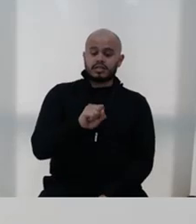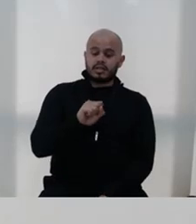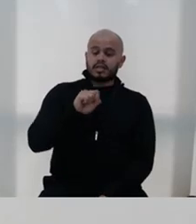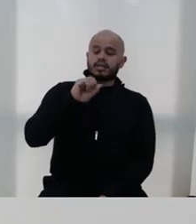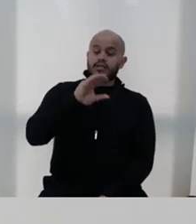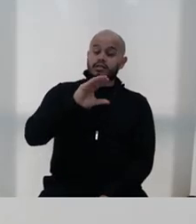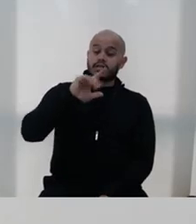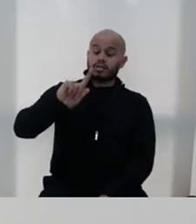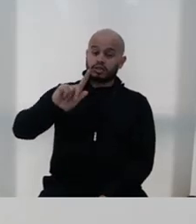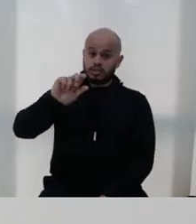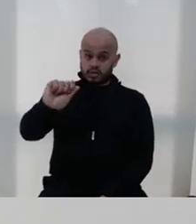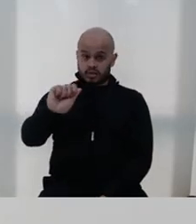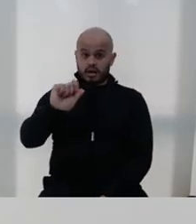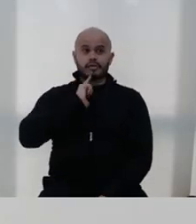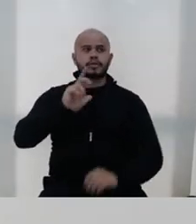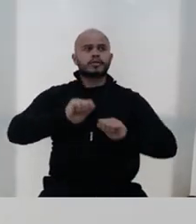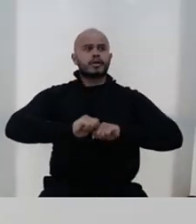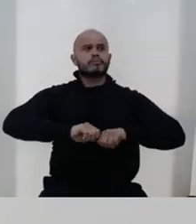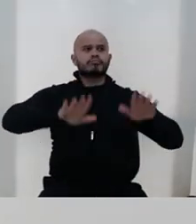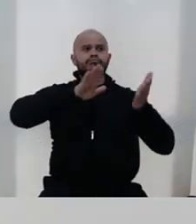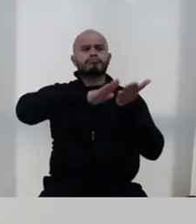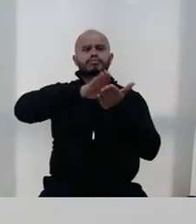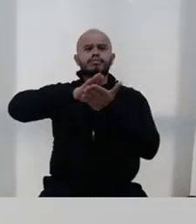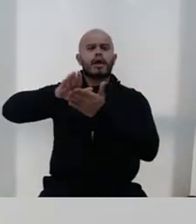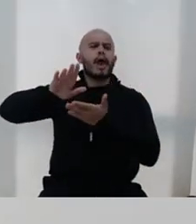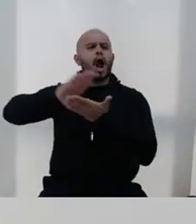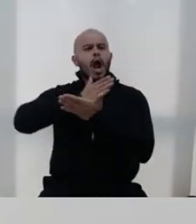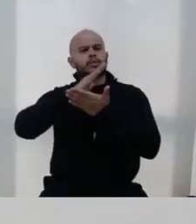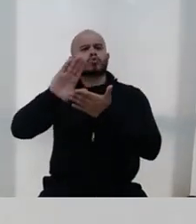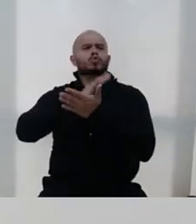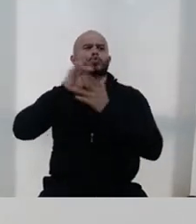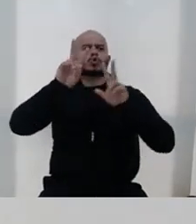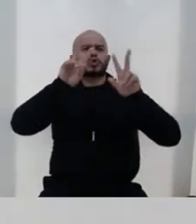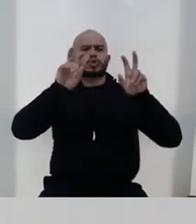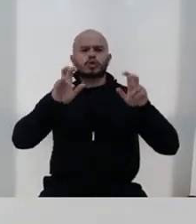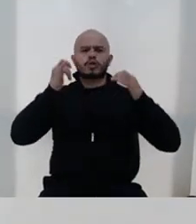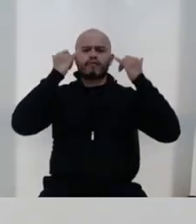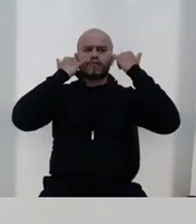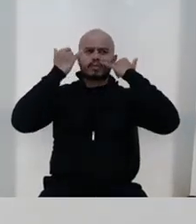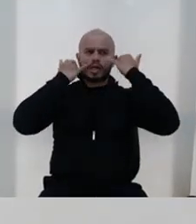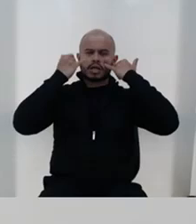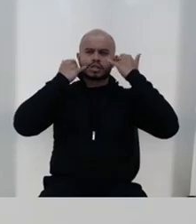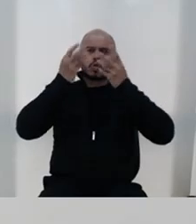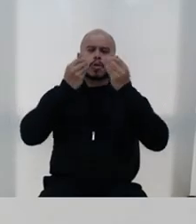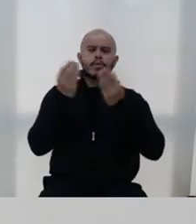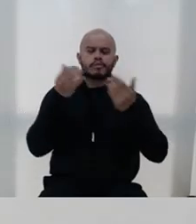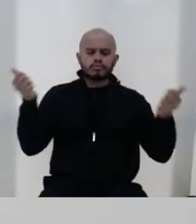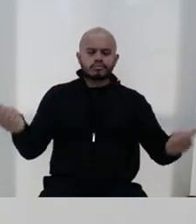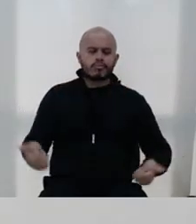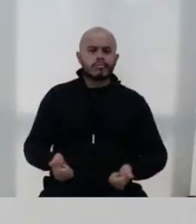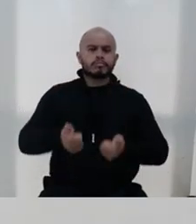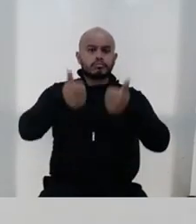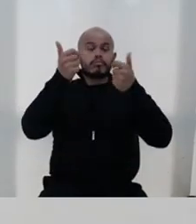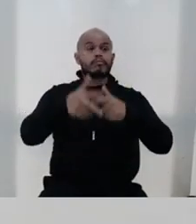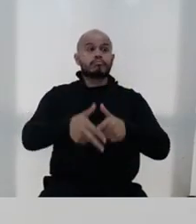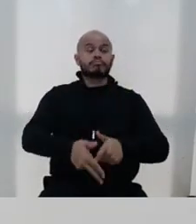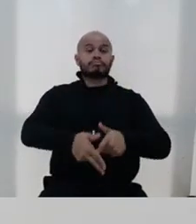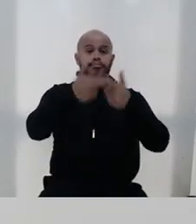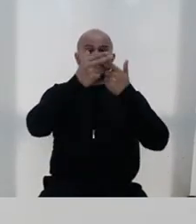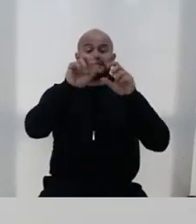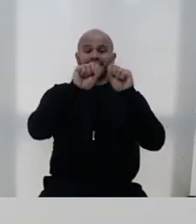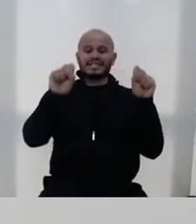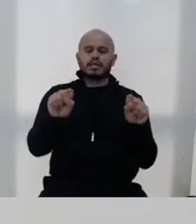o envio à carreira de algumas informações relevantes a respeito do aperfeiçoamento dos nossos sistemas, a decorrência